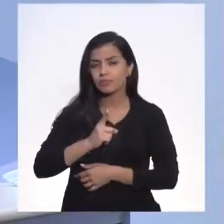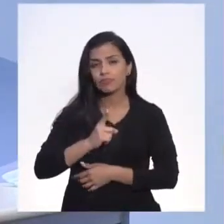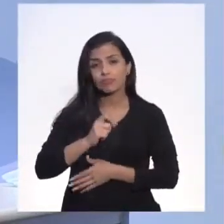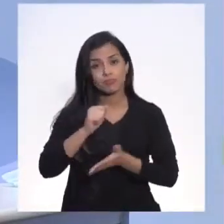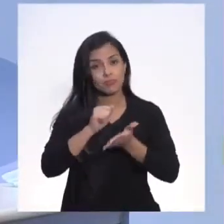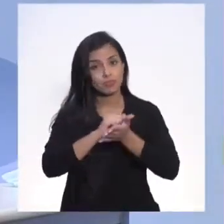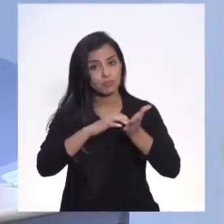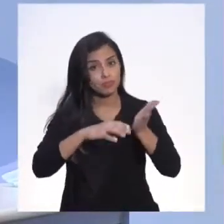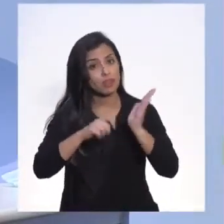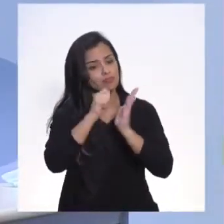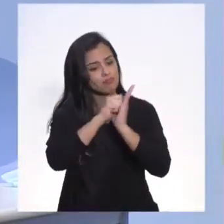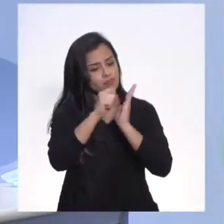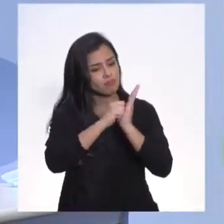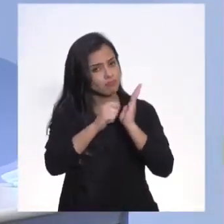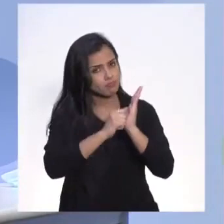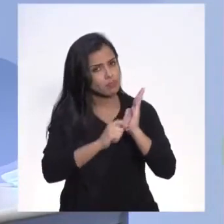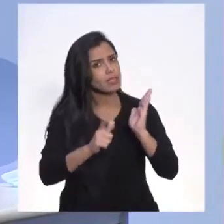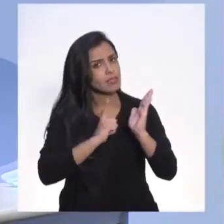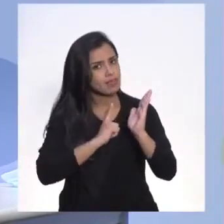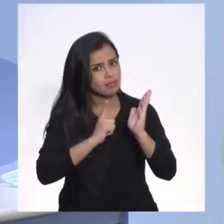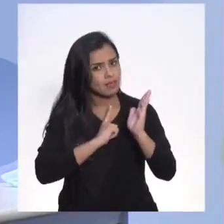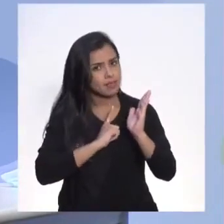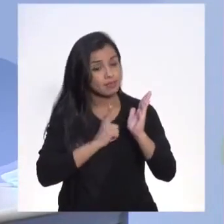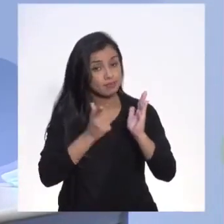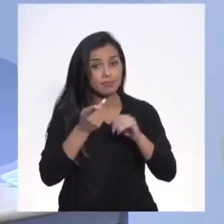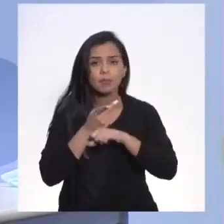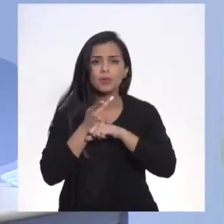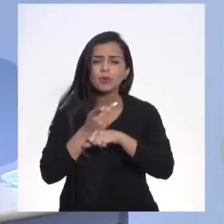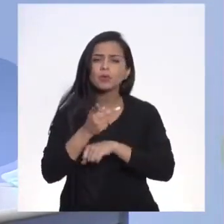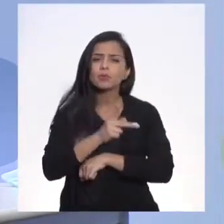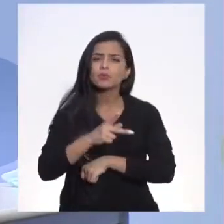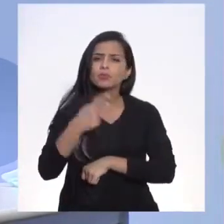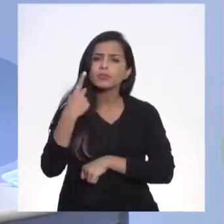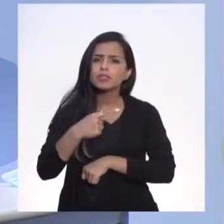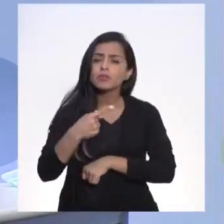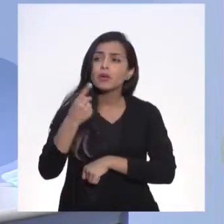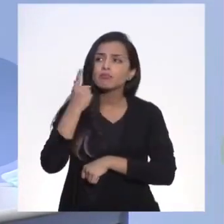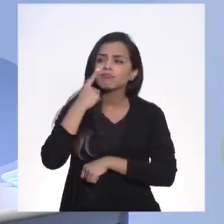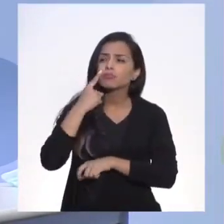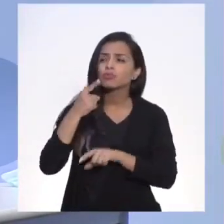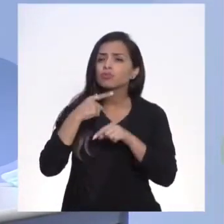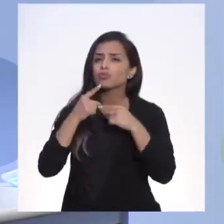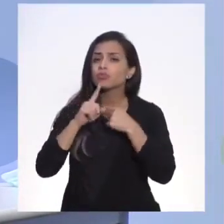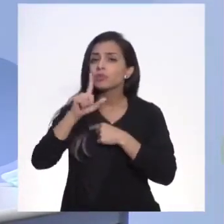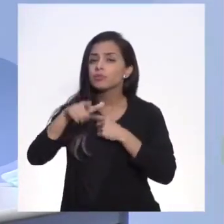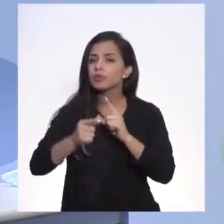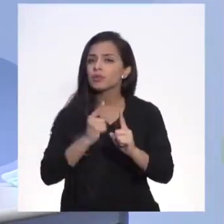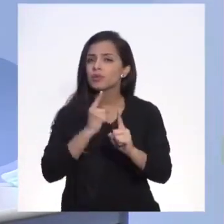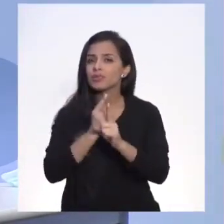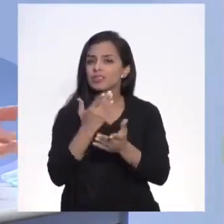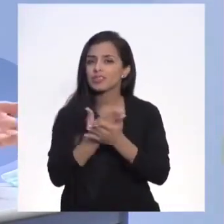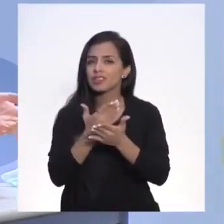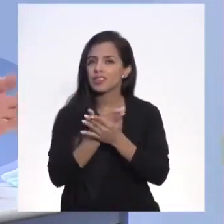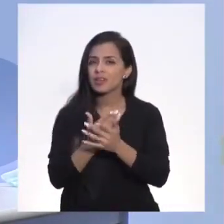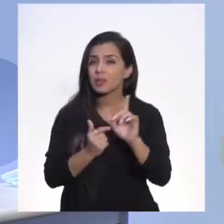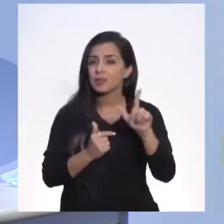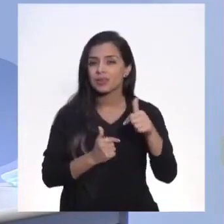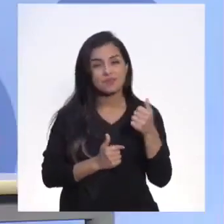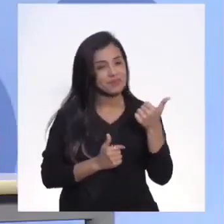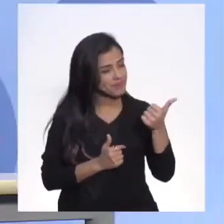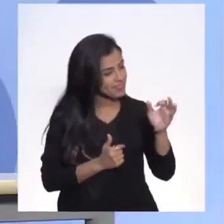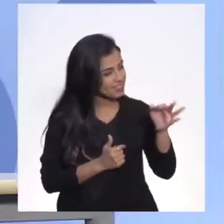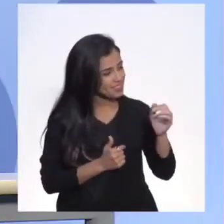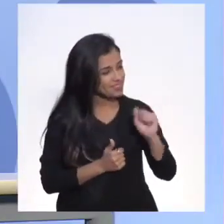demais atividades que tem lá. Procurem seus professores para tirar as dúvidas e a gente se vê numa próxima aula. Certo, professora